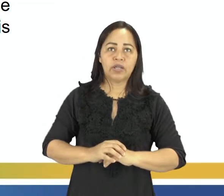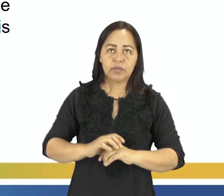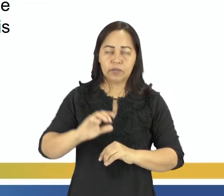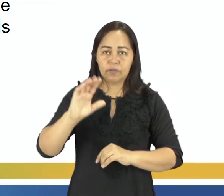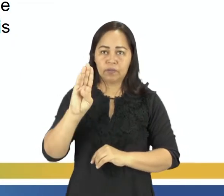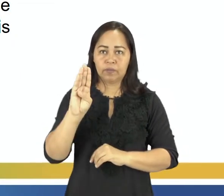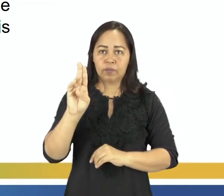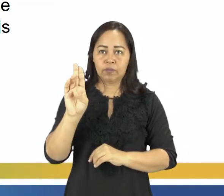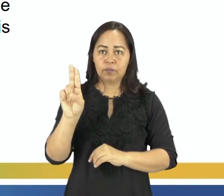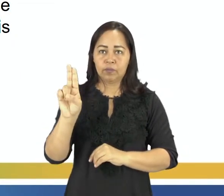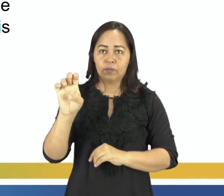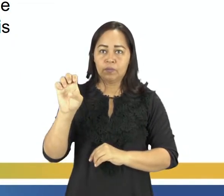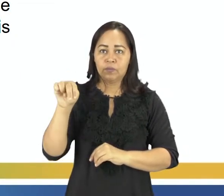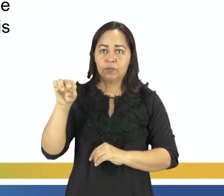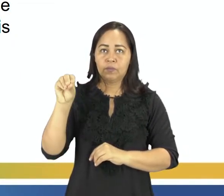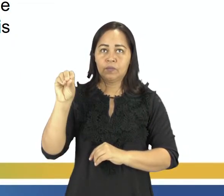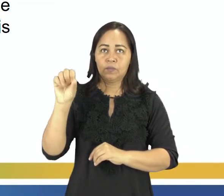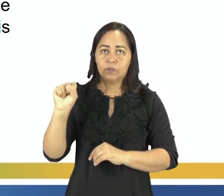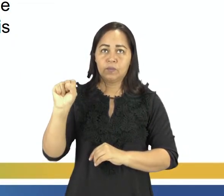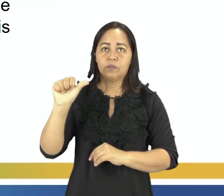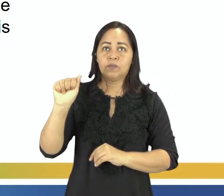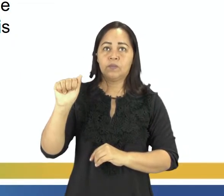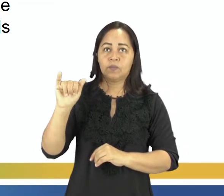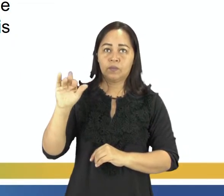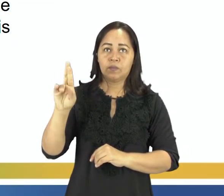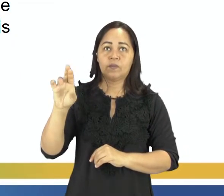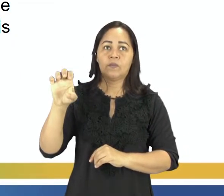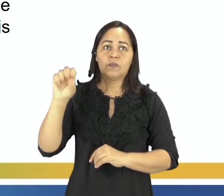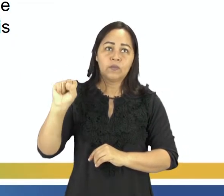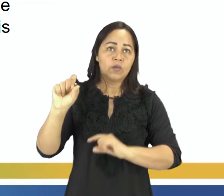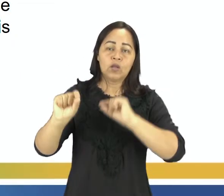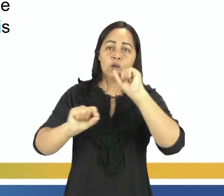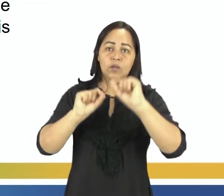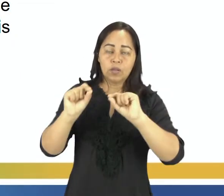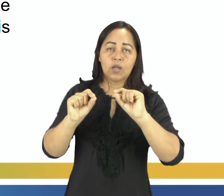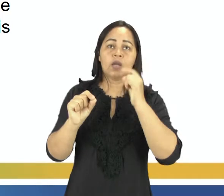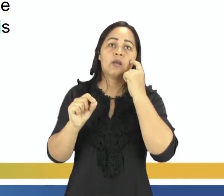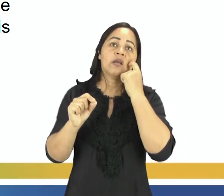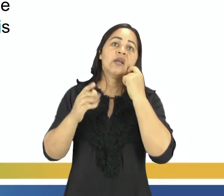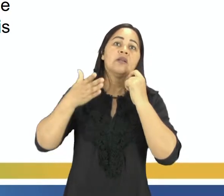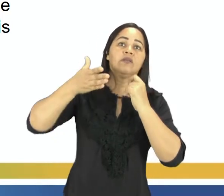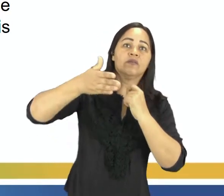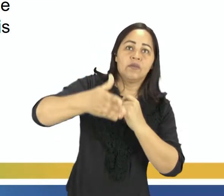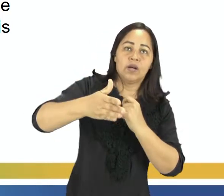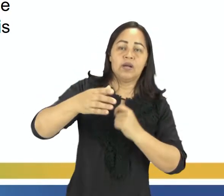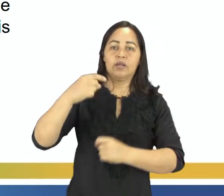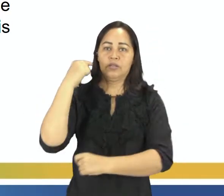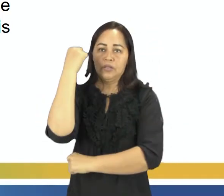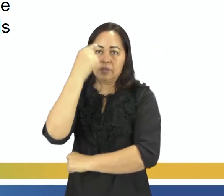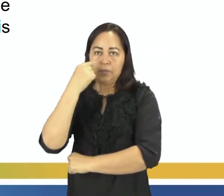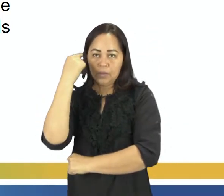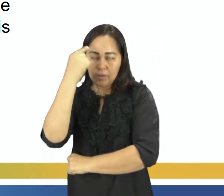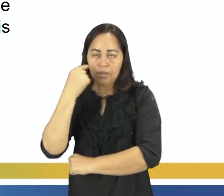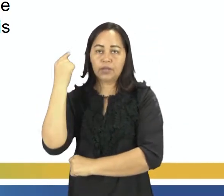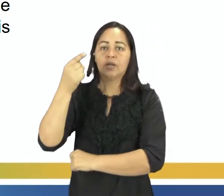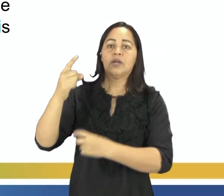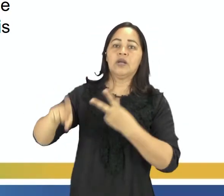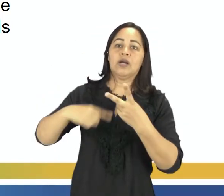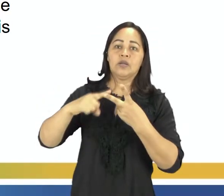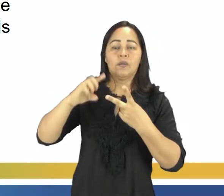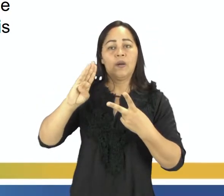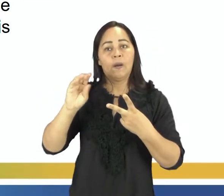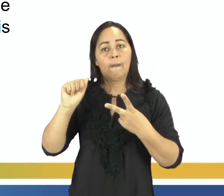García Lorca, que já falamos aqui nas nossas aulas, Neruda serviu como cônsul na Espanha, primeiro em Barcelona e depois em